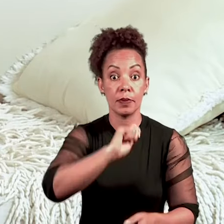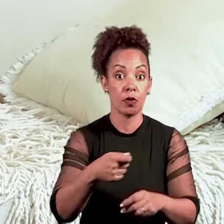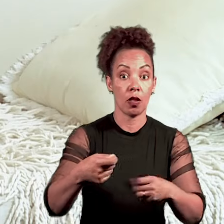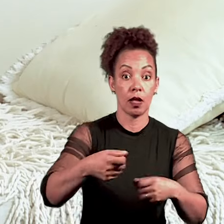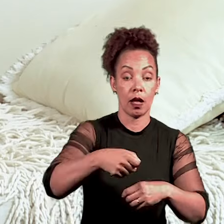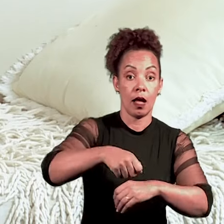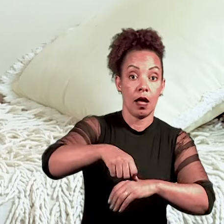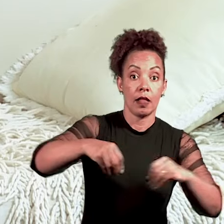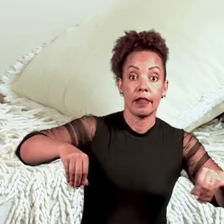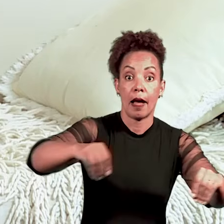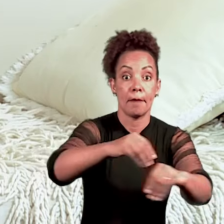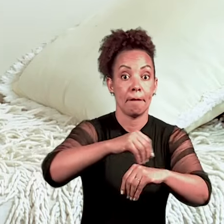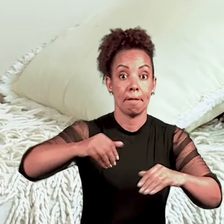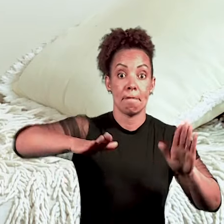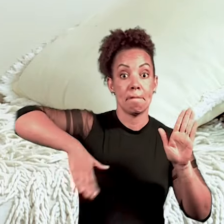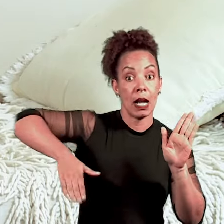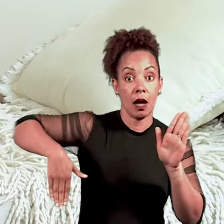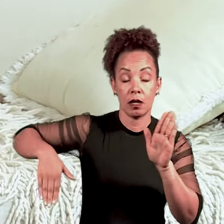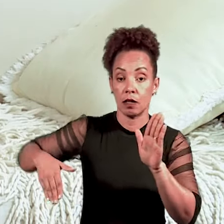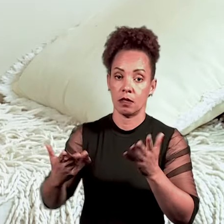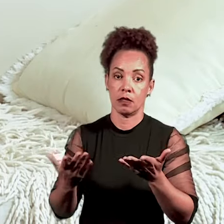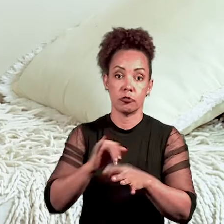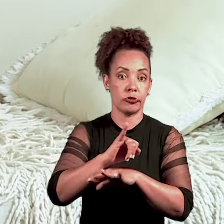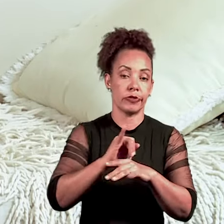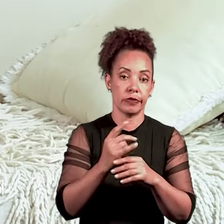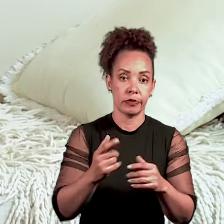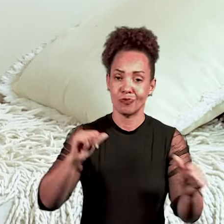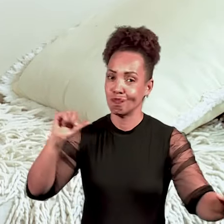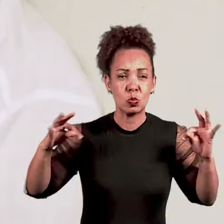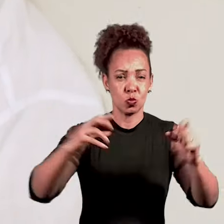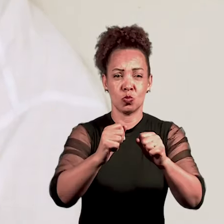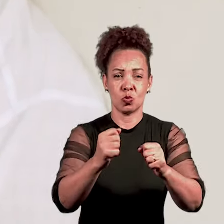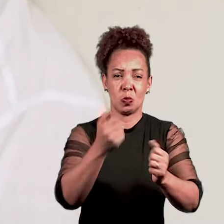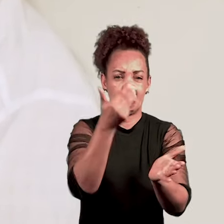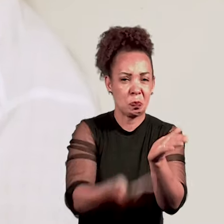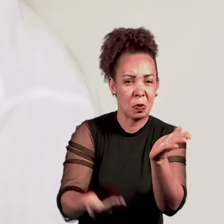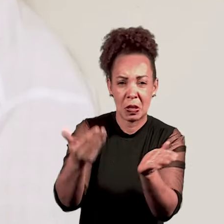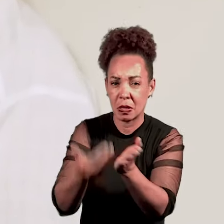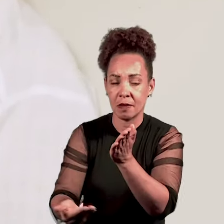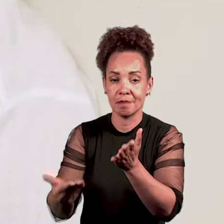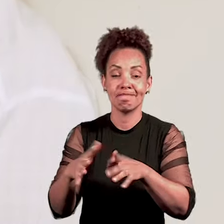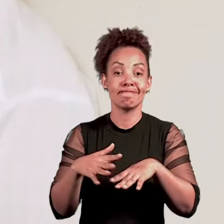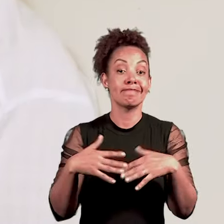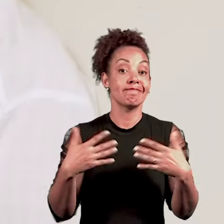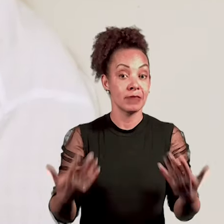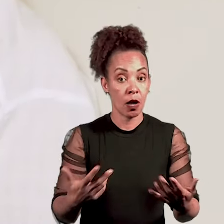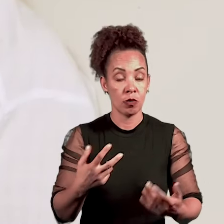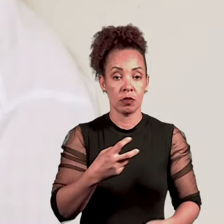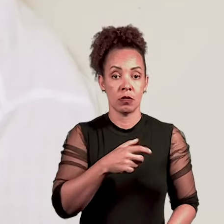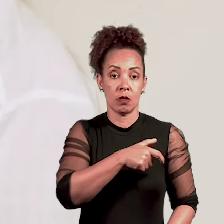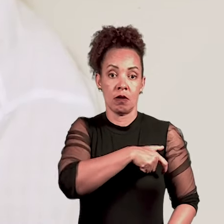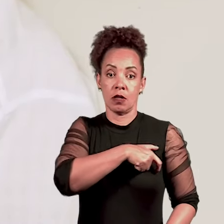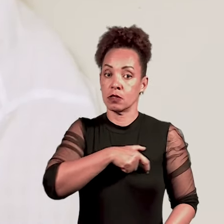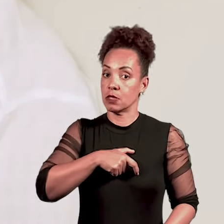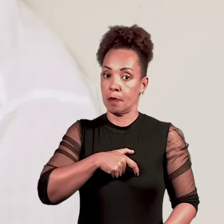mudou, aliás, não mudou. Se transformou, virou pelo avesso. A CEPLAC não pôde mais manter a